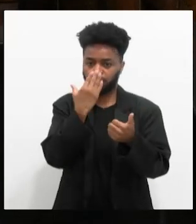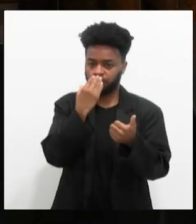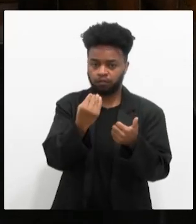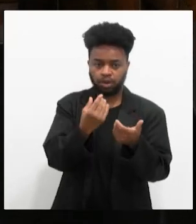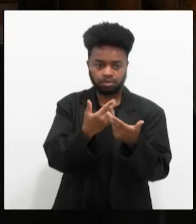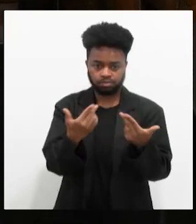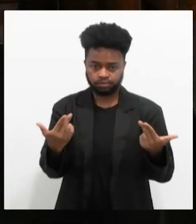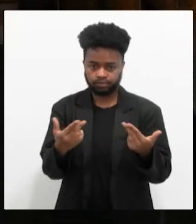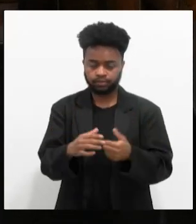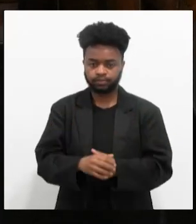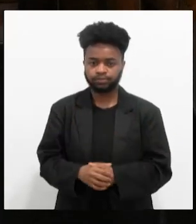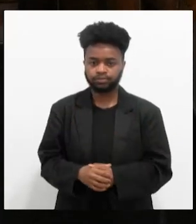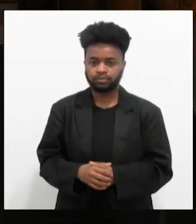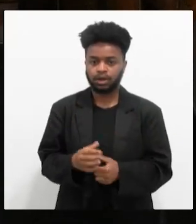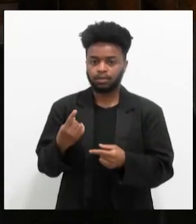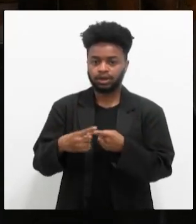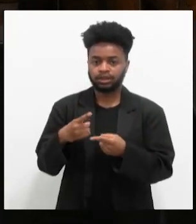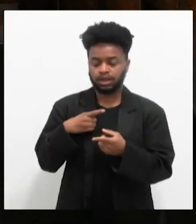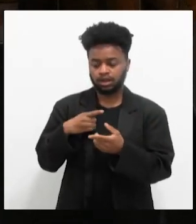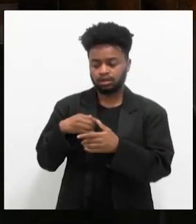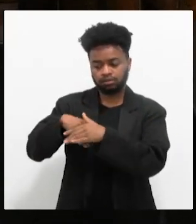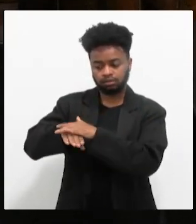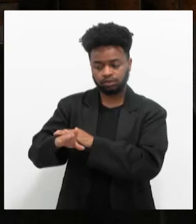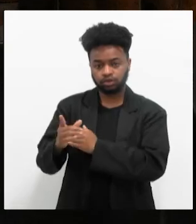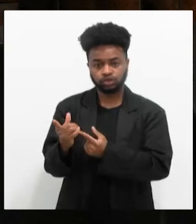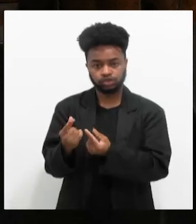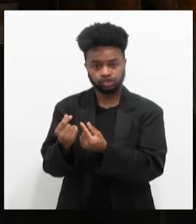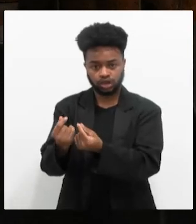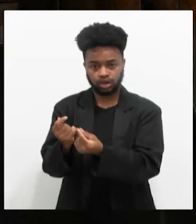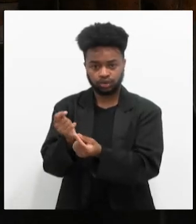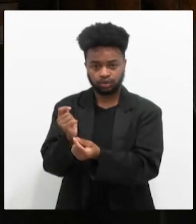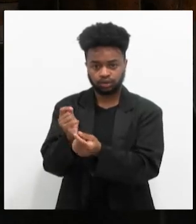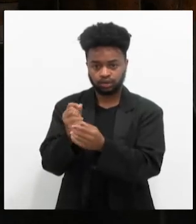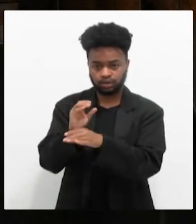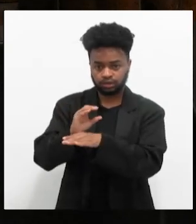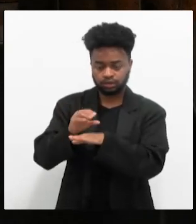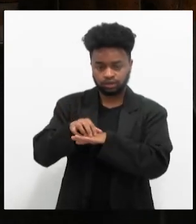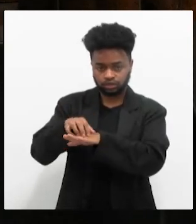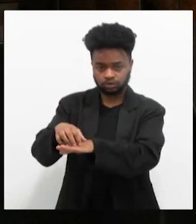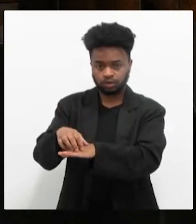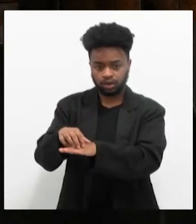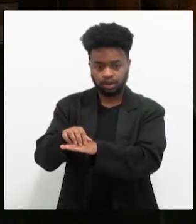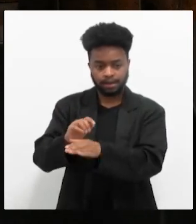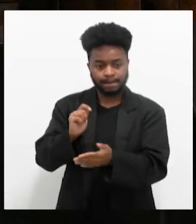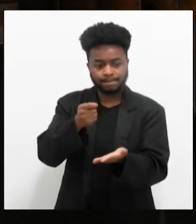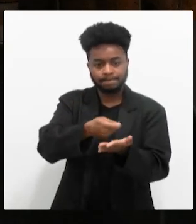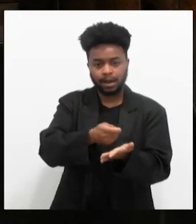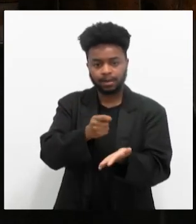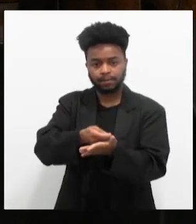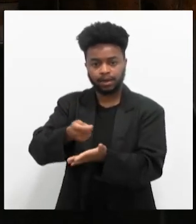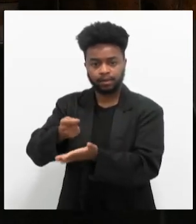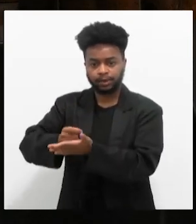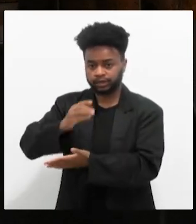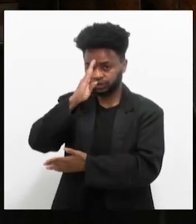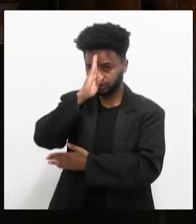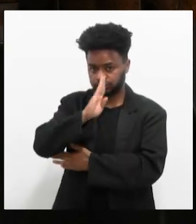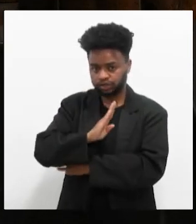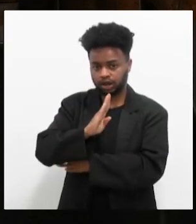um fundo de transporte que subsidia as gratuidades e